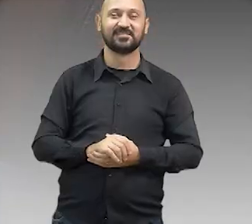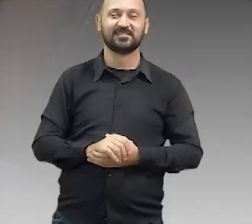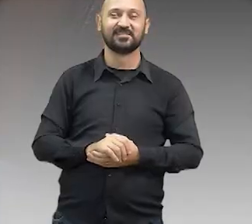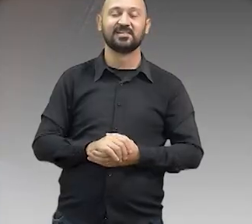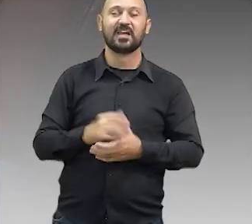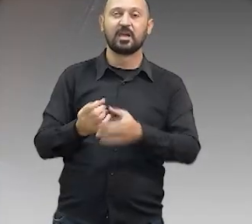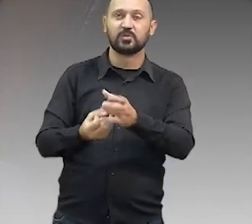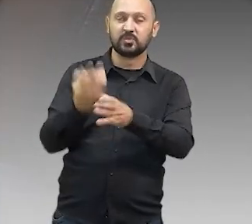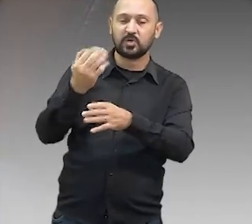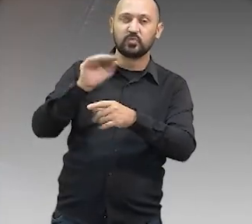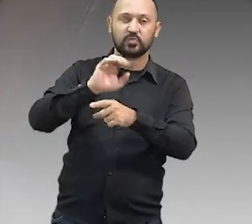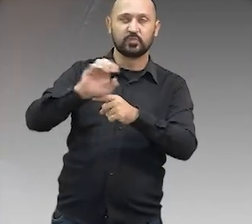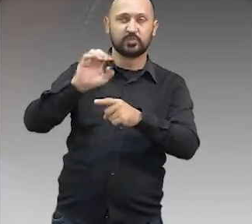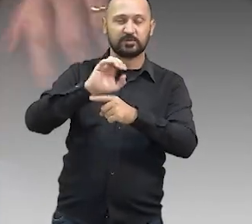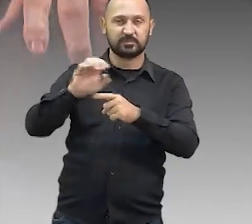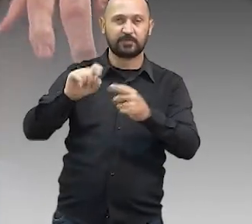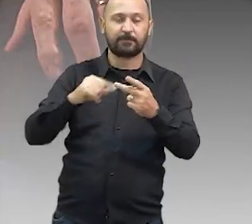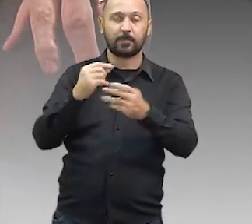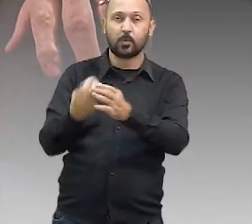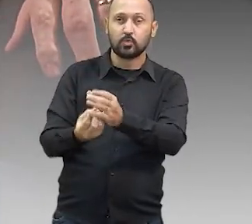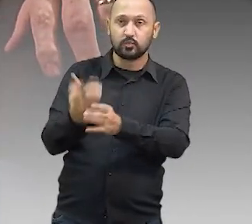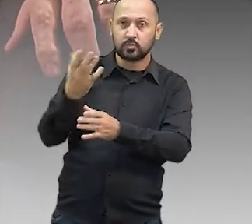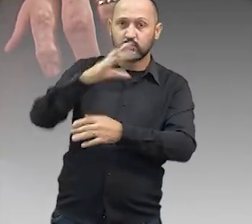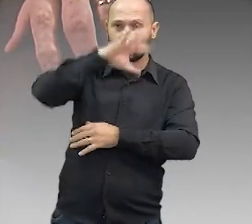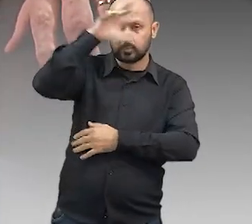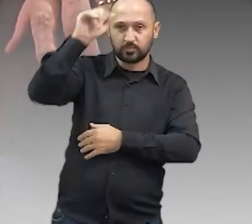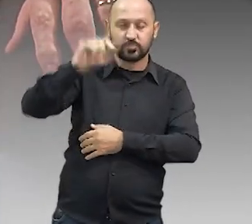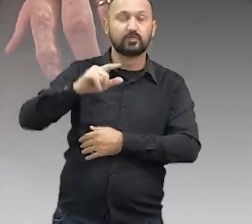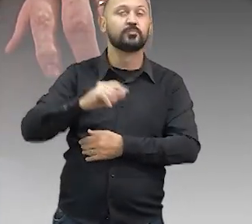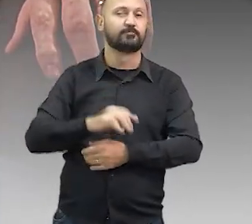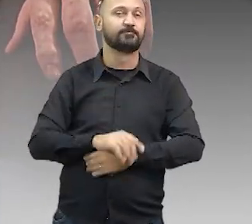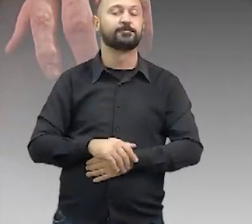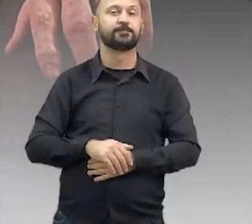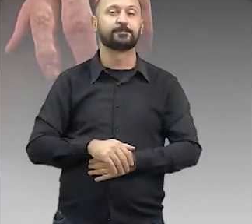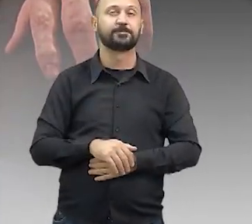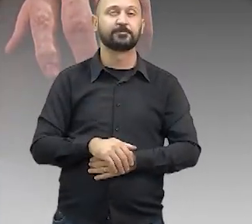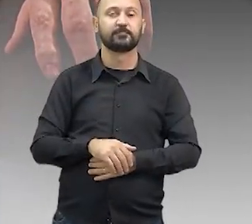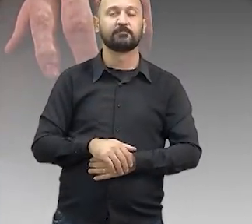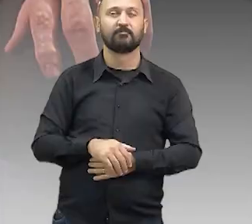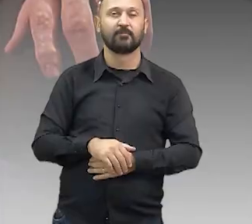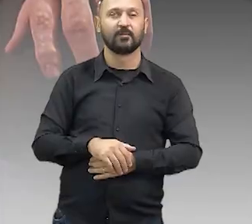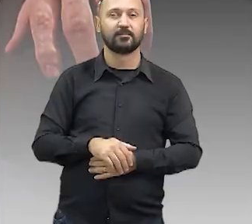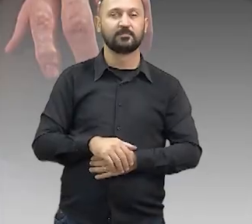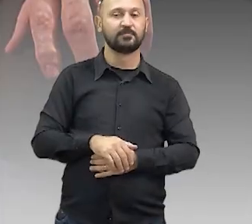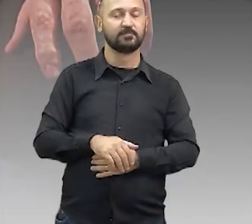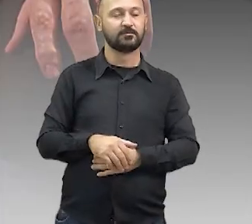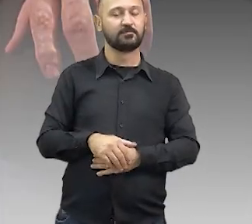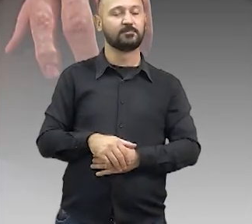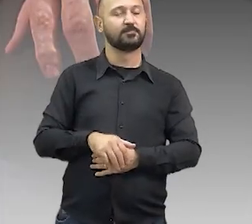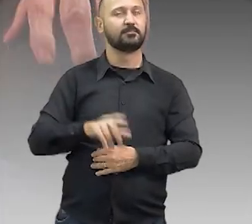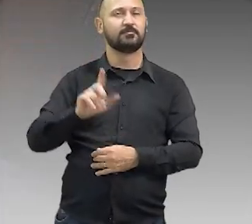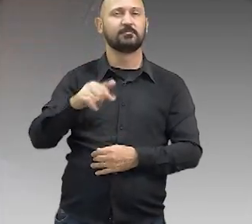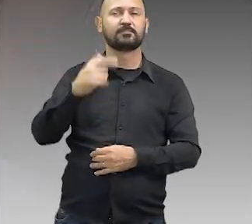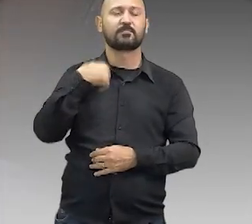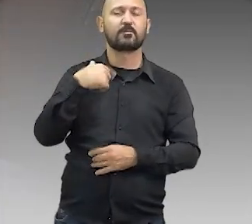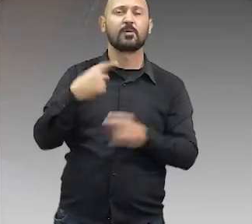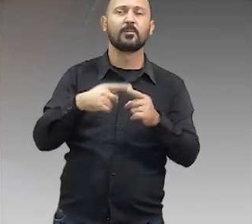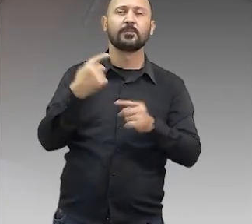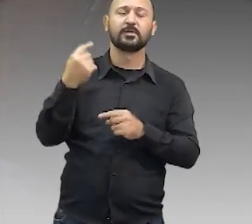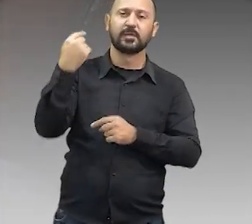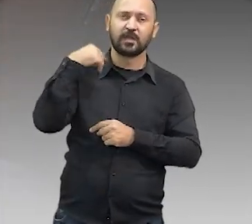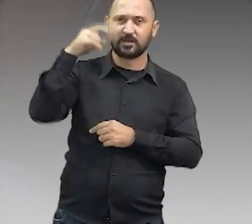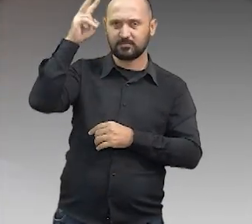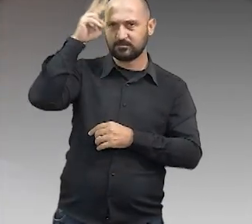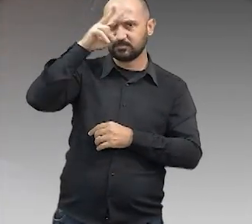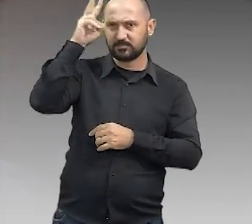e a criação do Estado e depois a instalação, né, do Mato Grosso do Sul. E foi que já